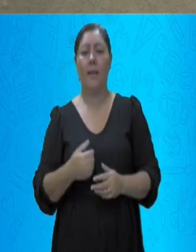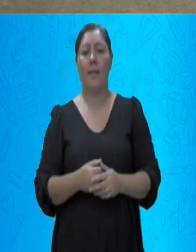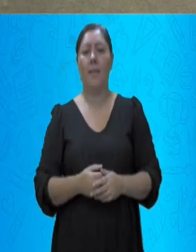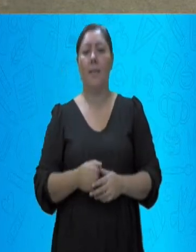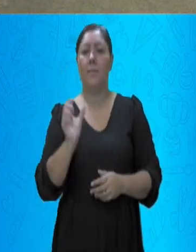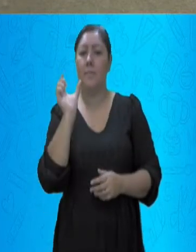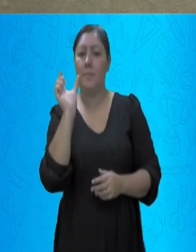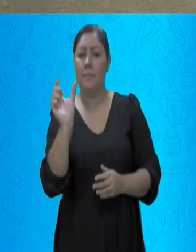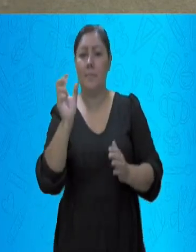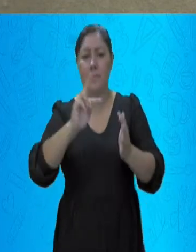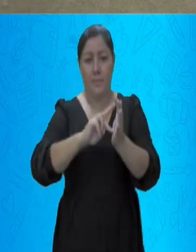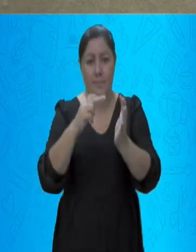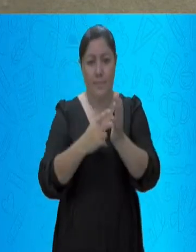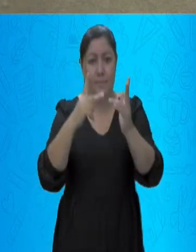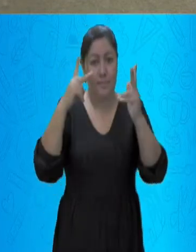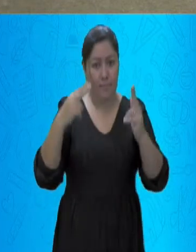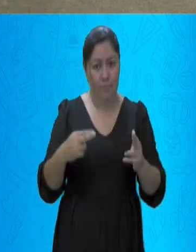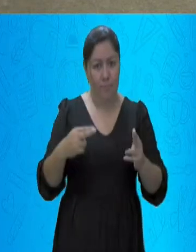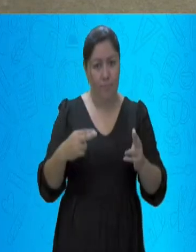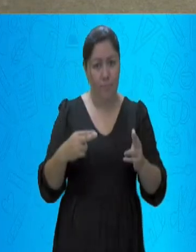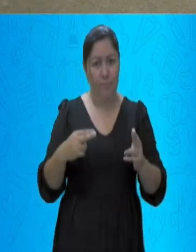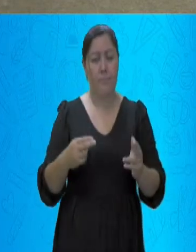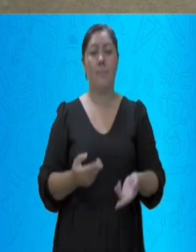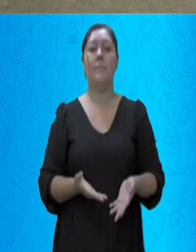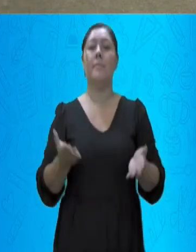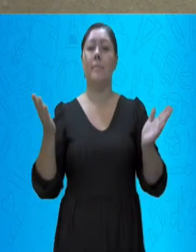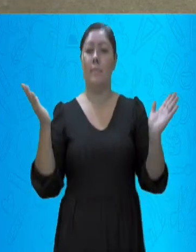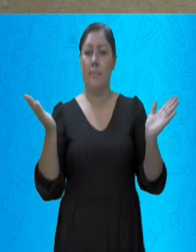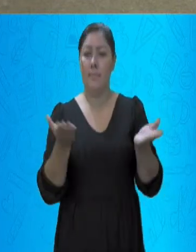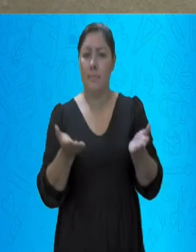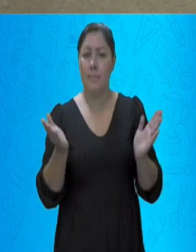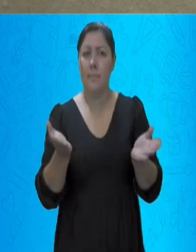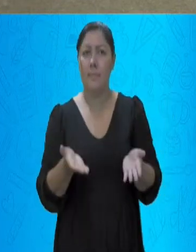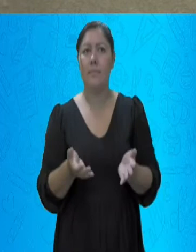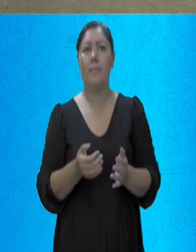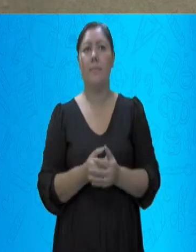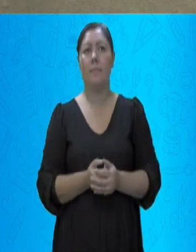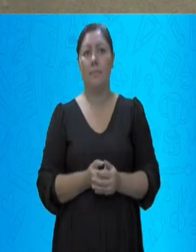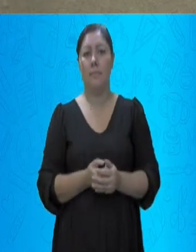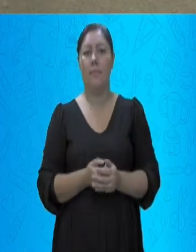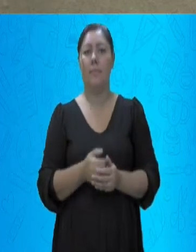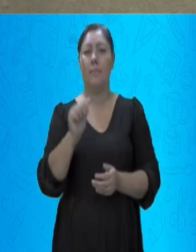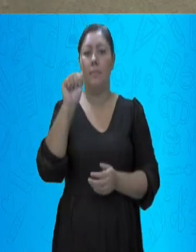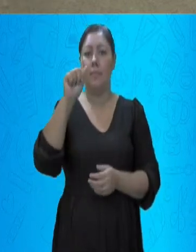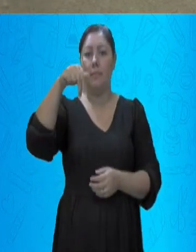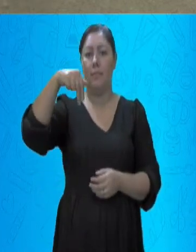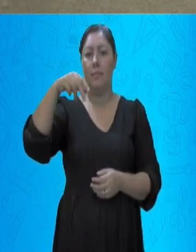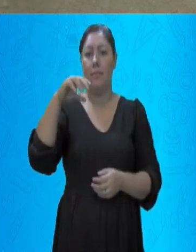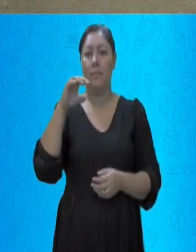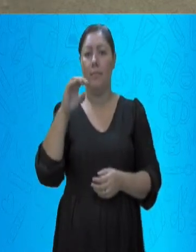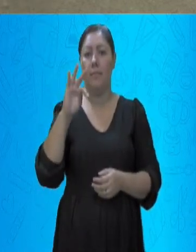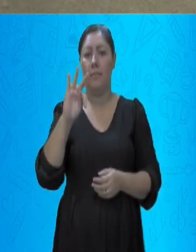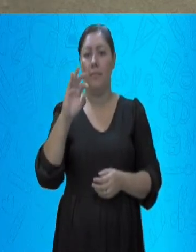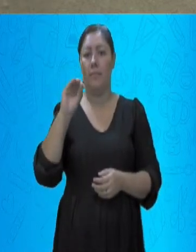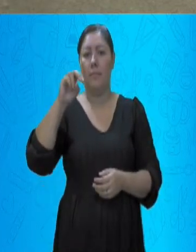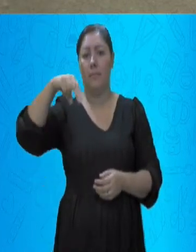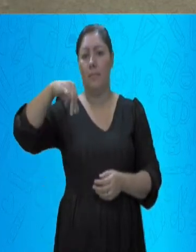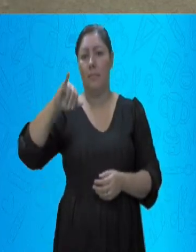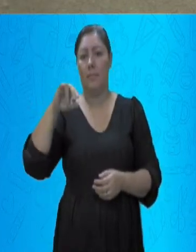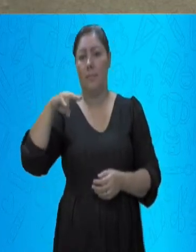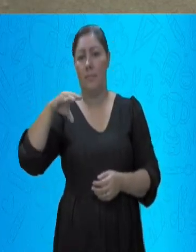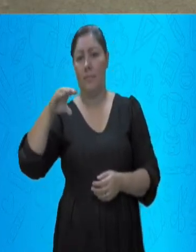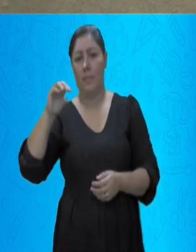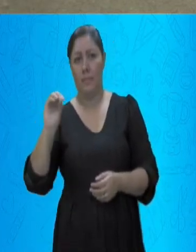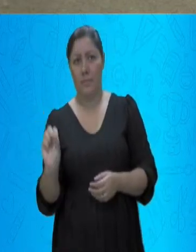palavras são iguais, têm o mesmo sentido. Já nos antônimos, olha aí o nome,